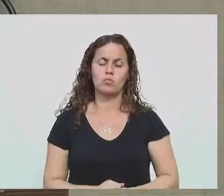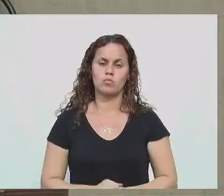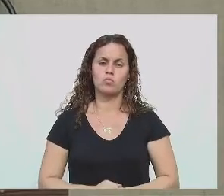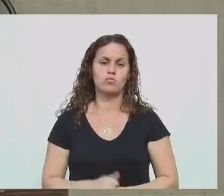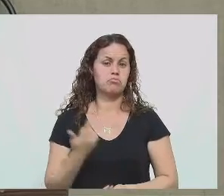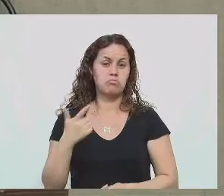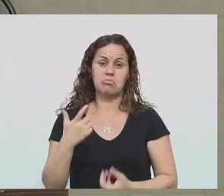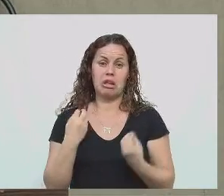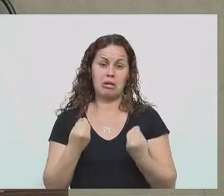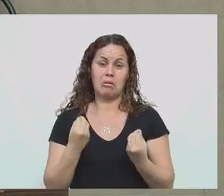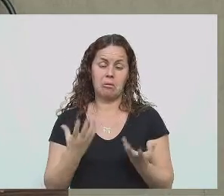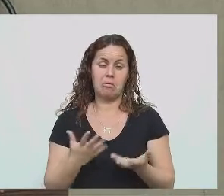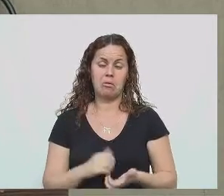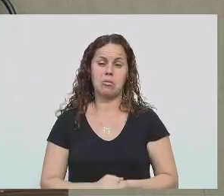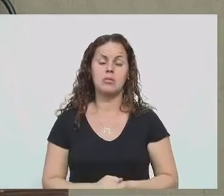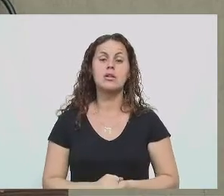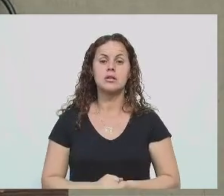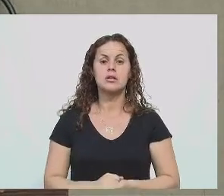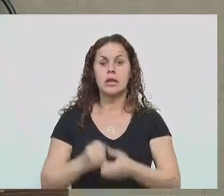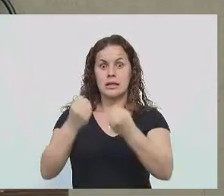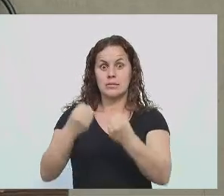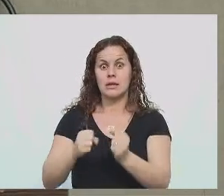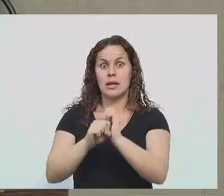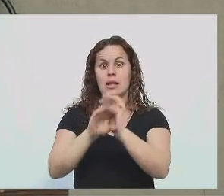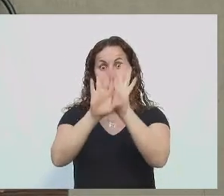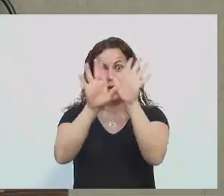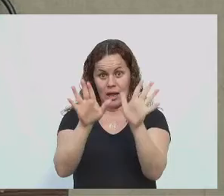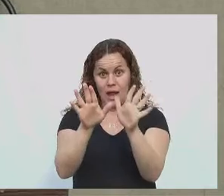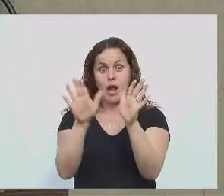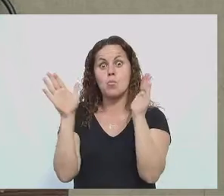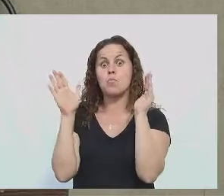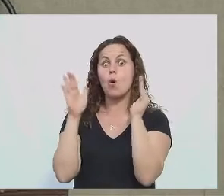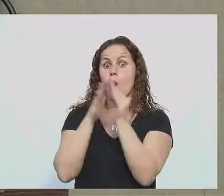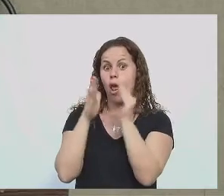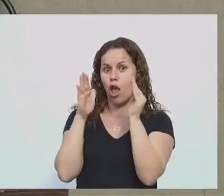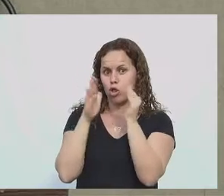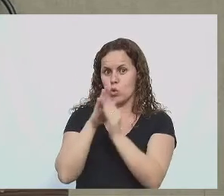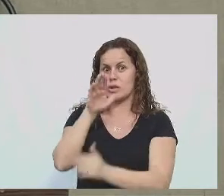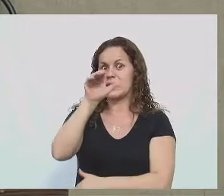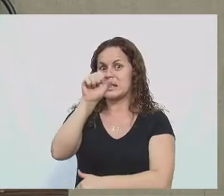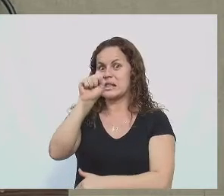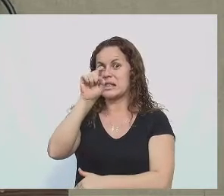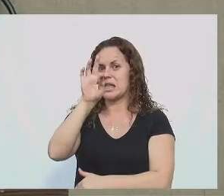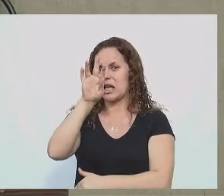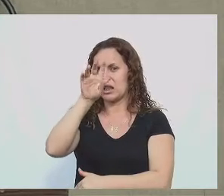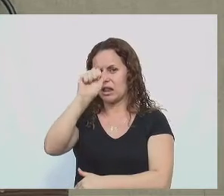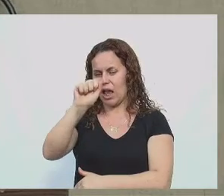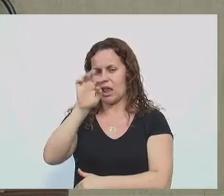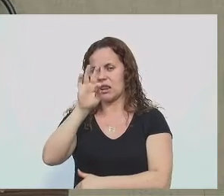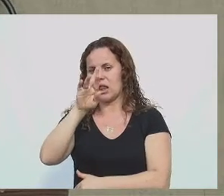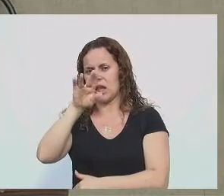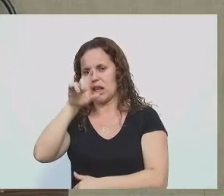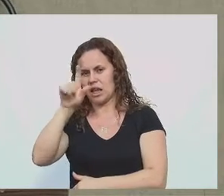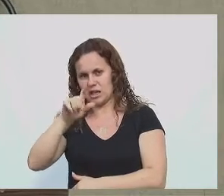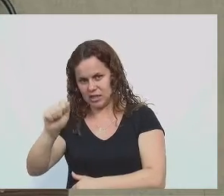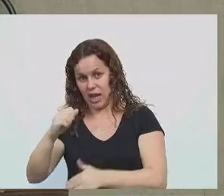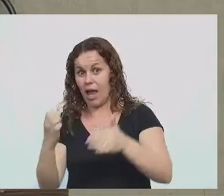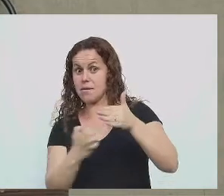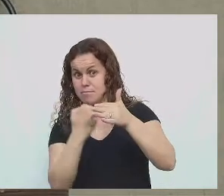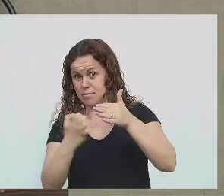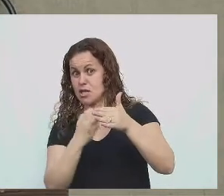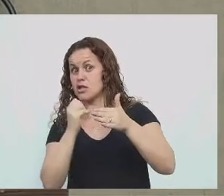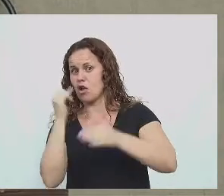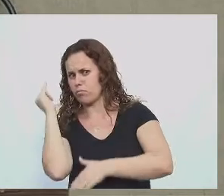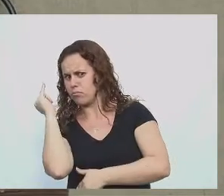aí para os moradores da comunidade de Santa Teresa, que a empresa já foi